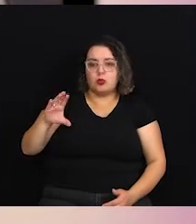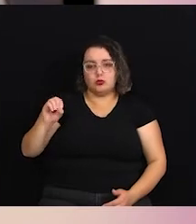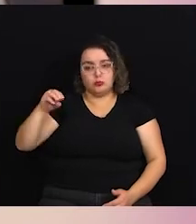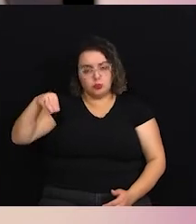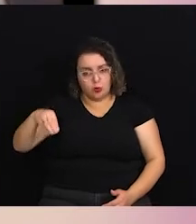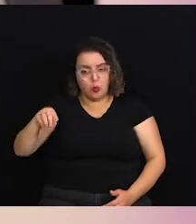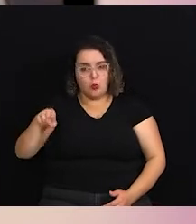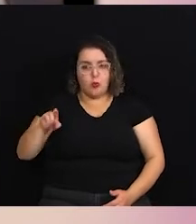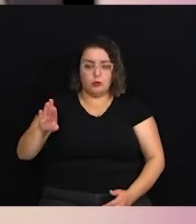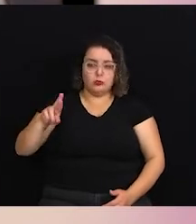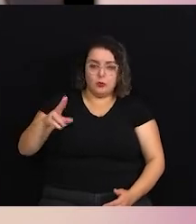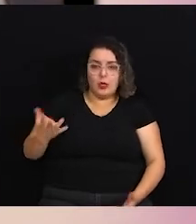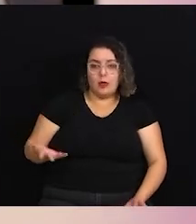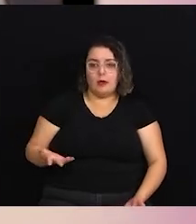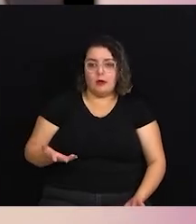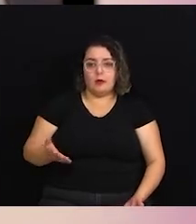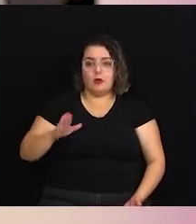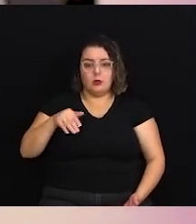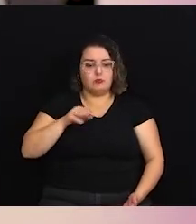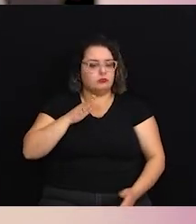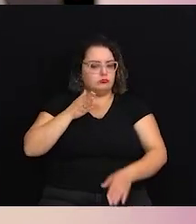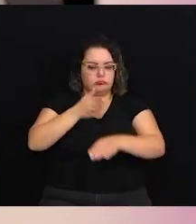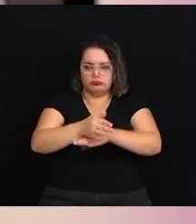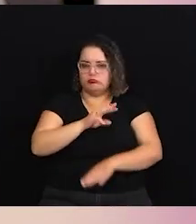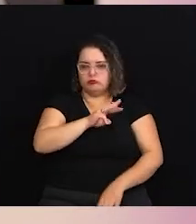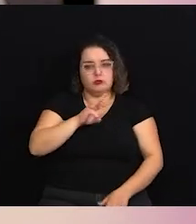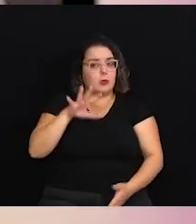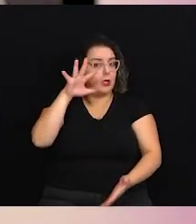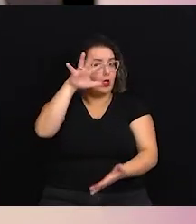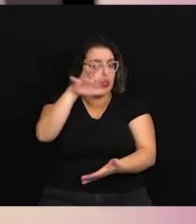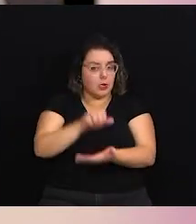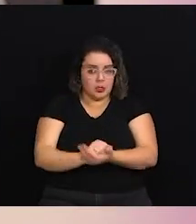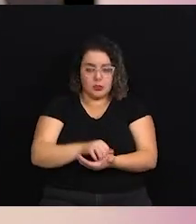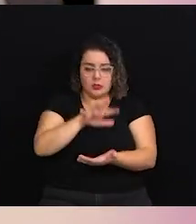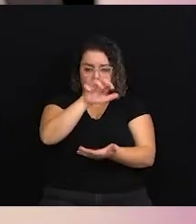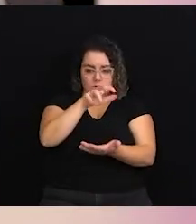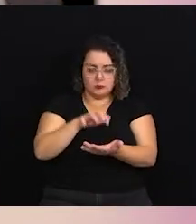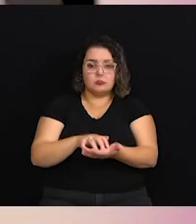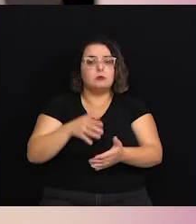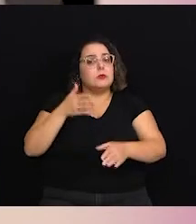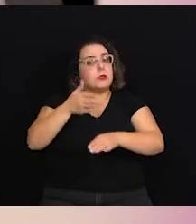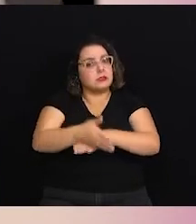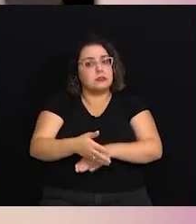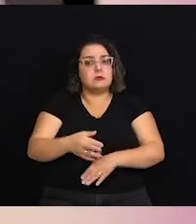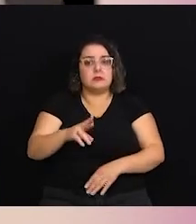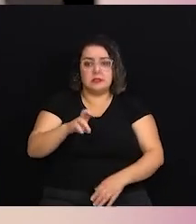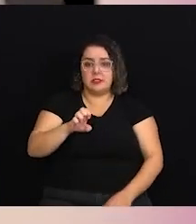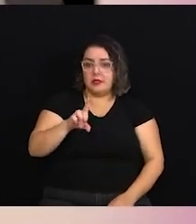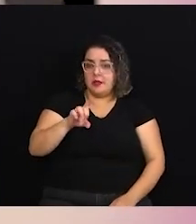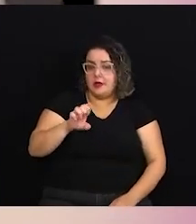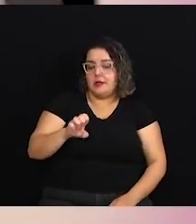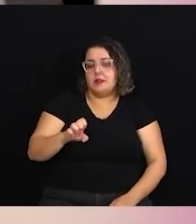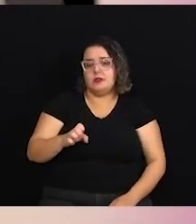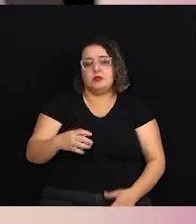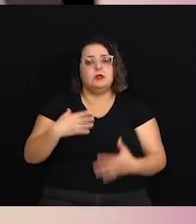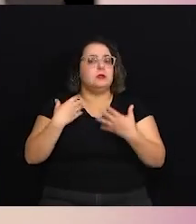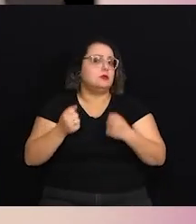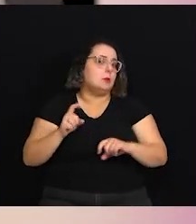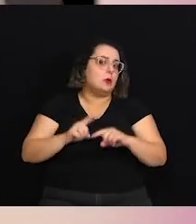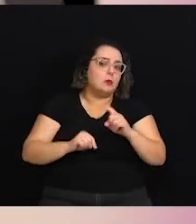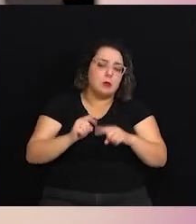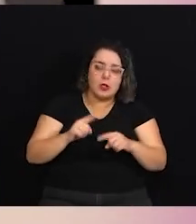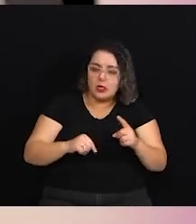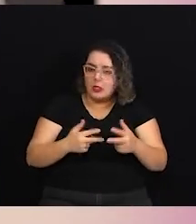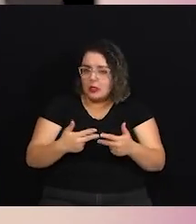neto.com.br quando se entrar lá se cadastre participa dessa rede e aí você vai estar recebendo o